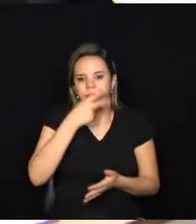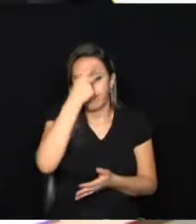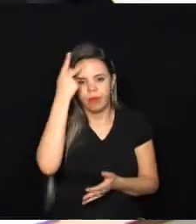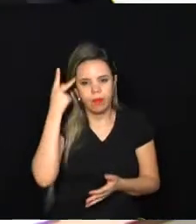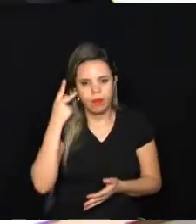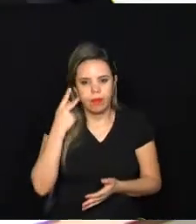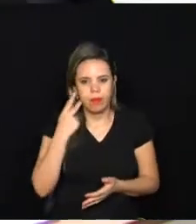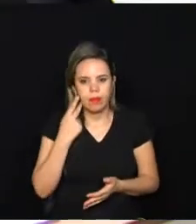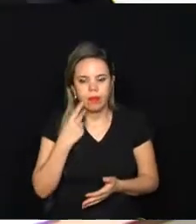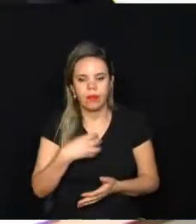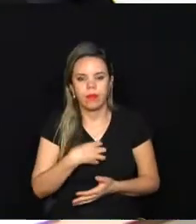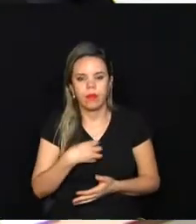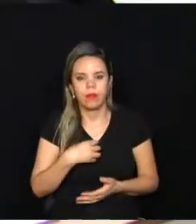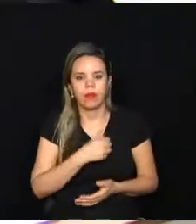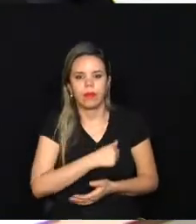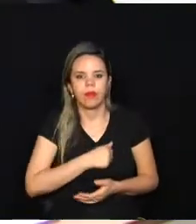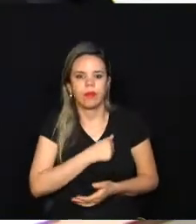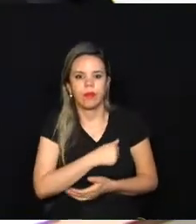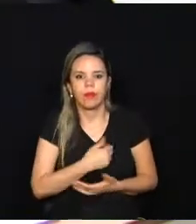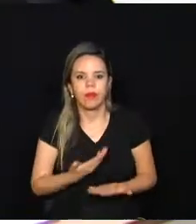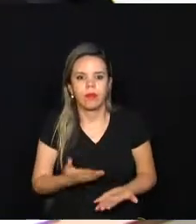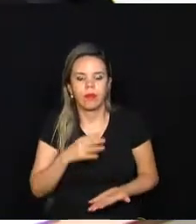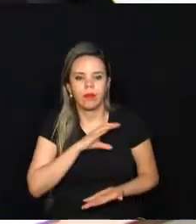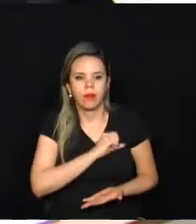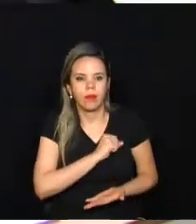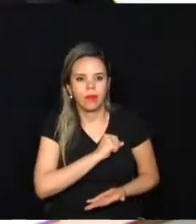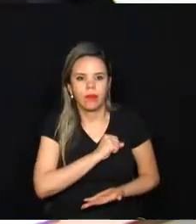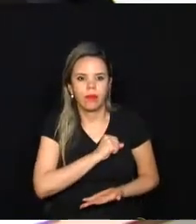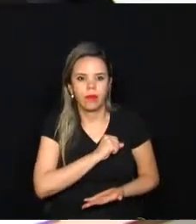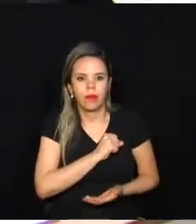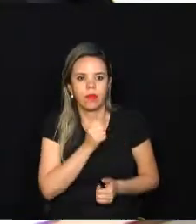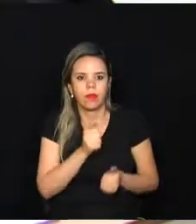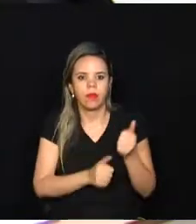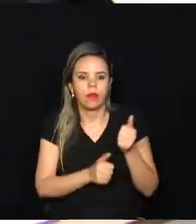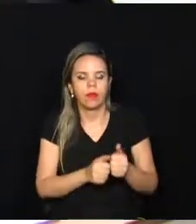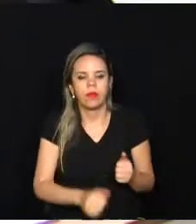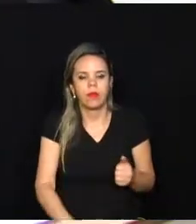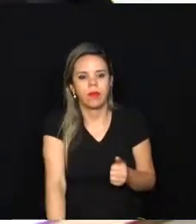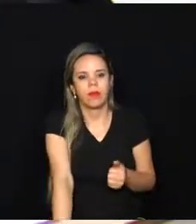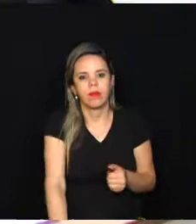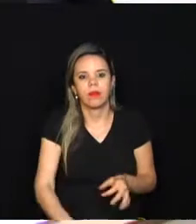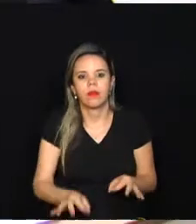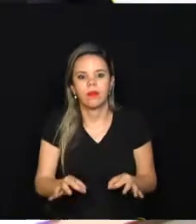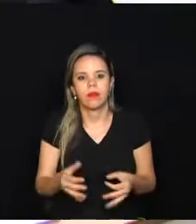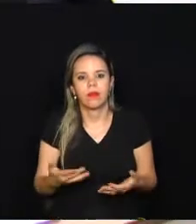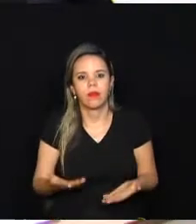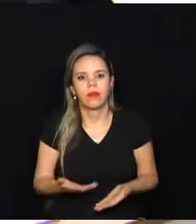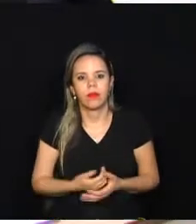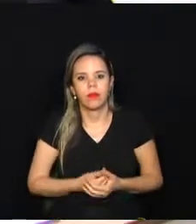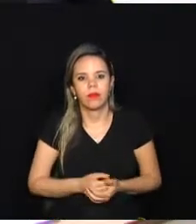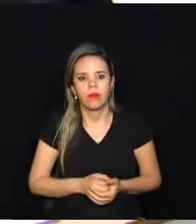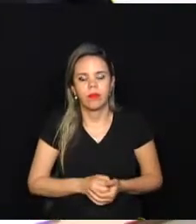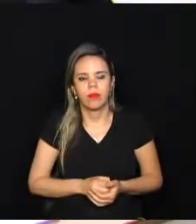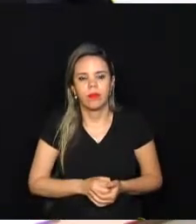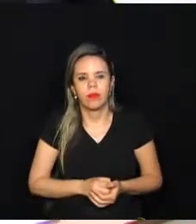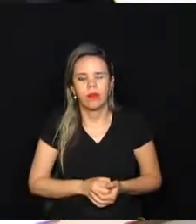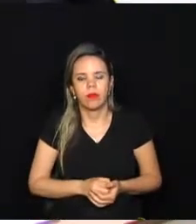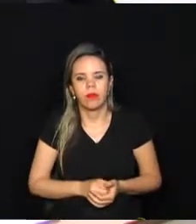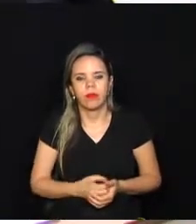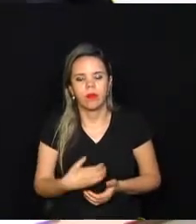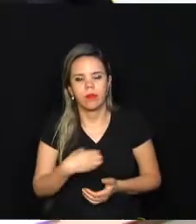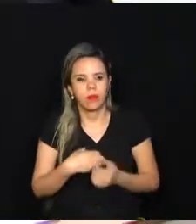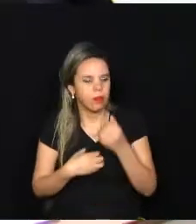pessoas realmente estão sentindo falta, que amam o futebol. Então, nada mais justo do que, de uma